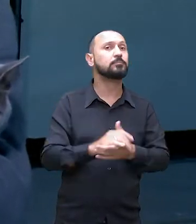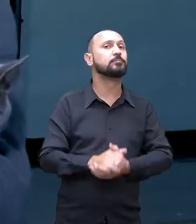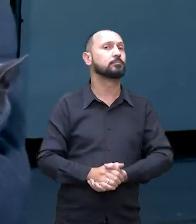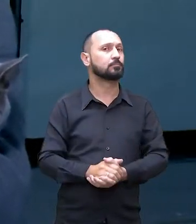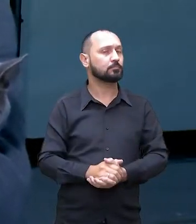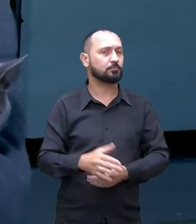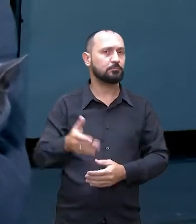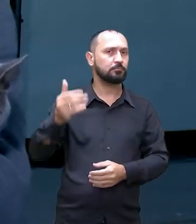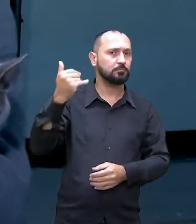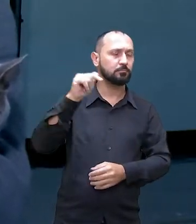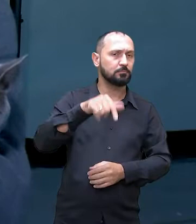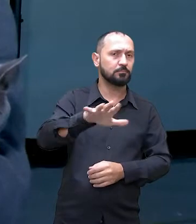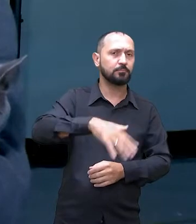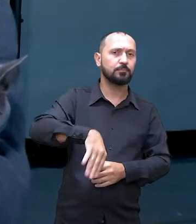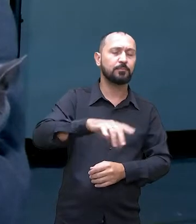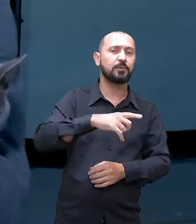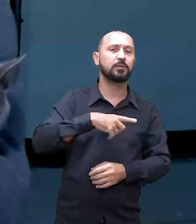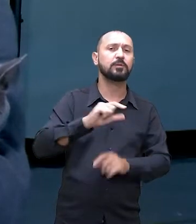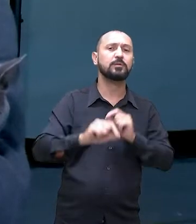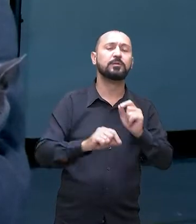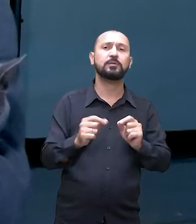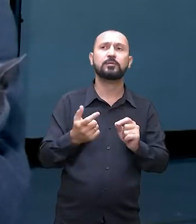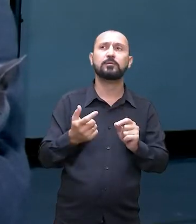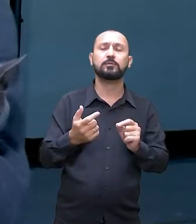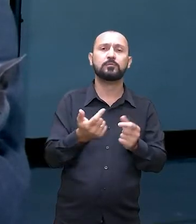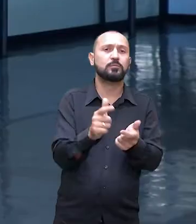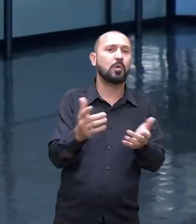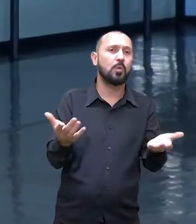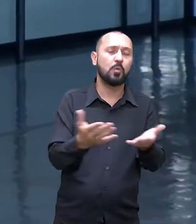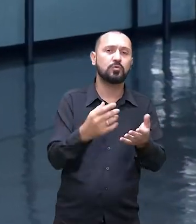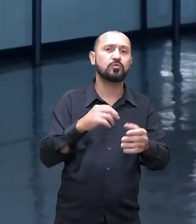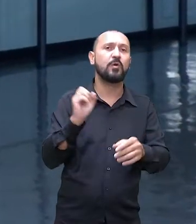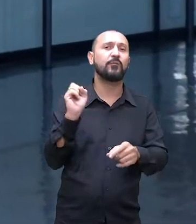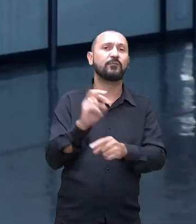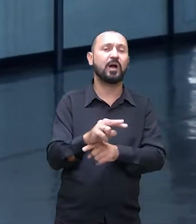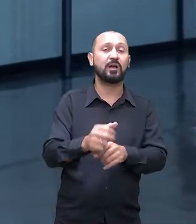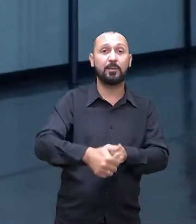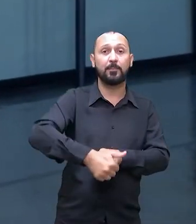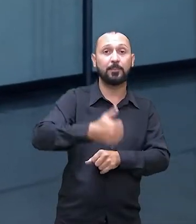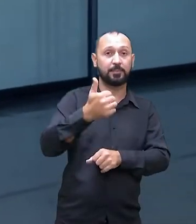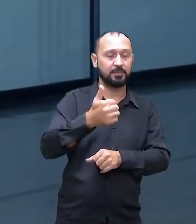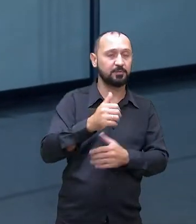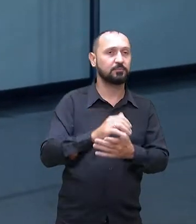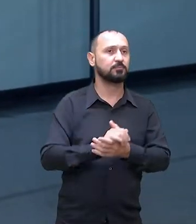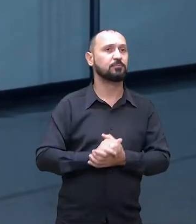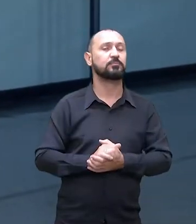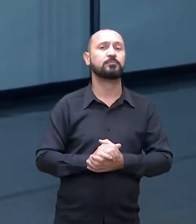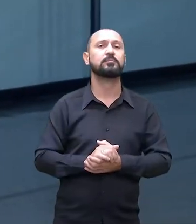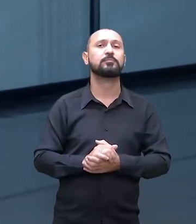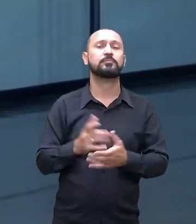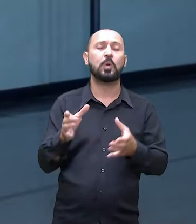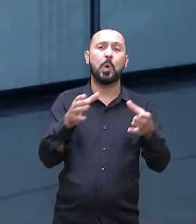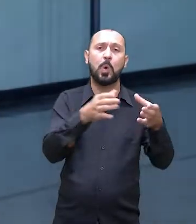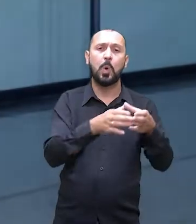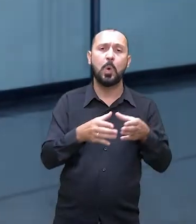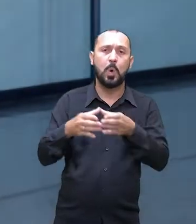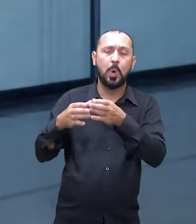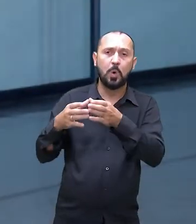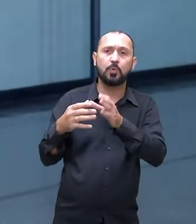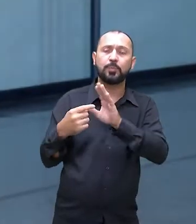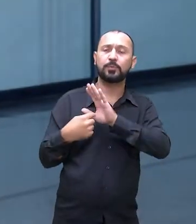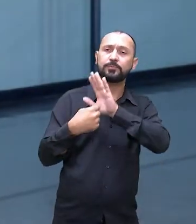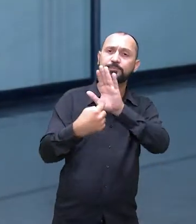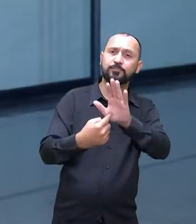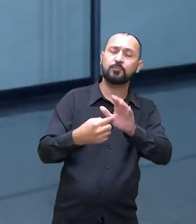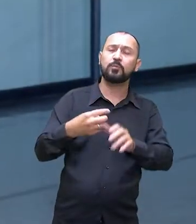época, o festival dava que ele não dá mais hoje, ele só dá vaga para o primeiro lugar. Então, os grupos que se